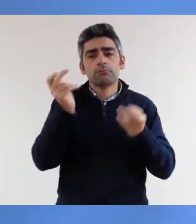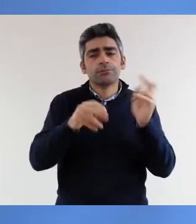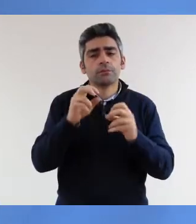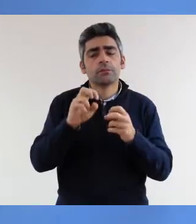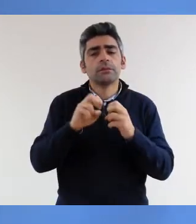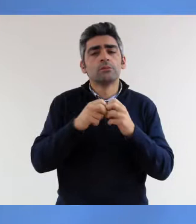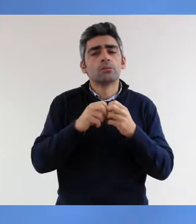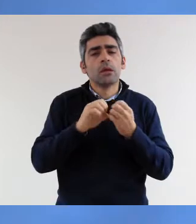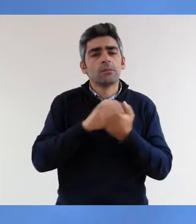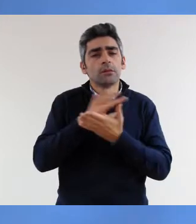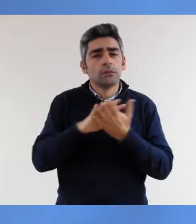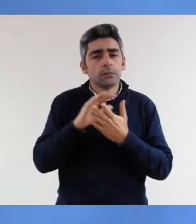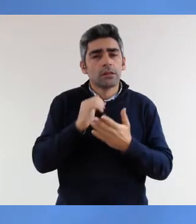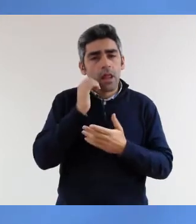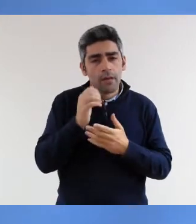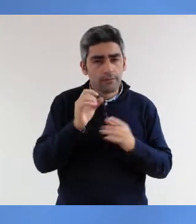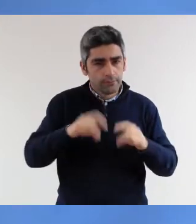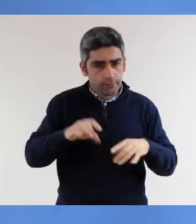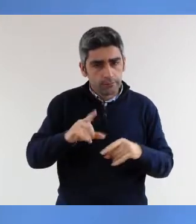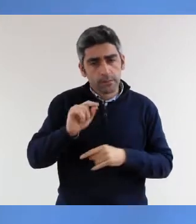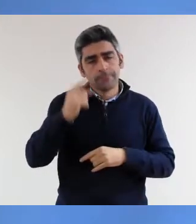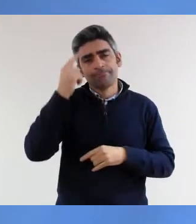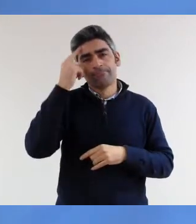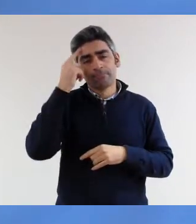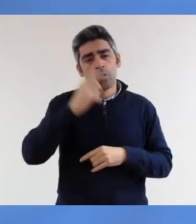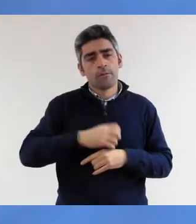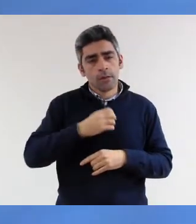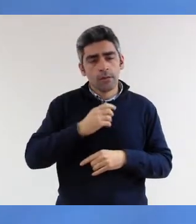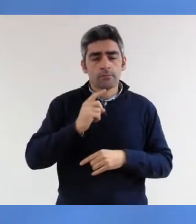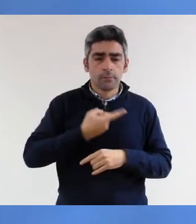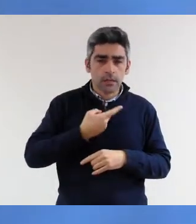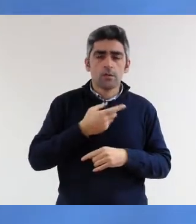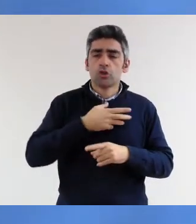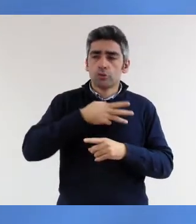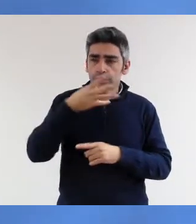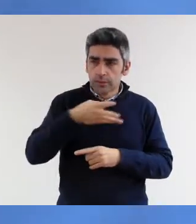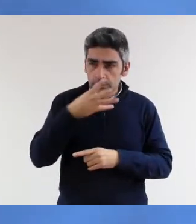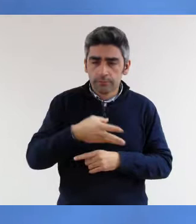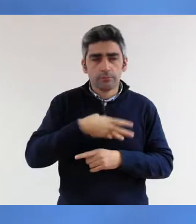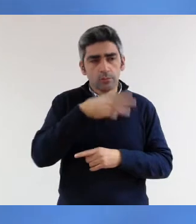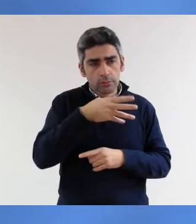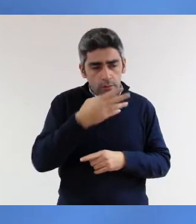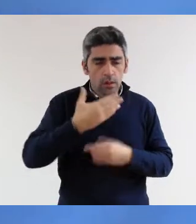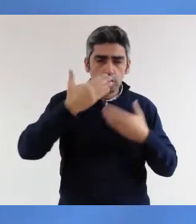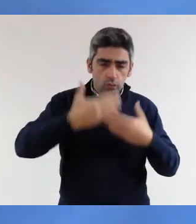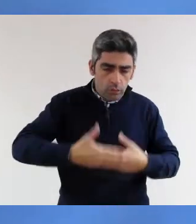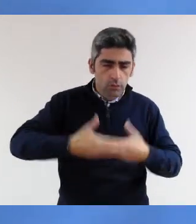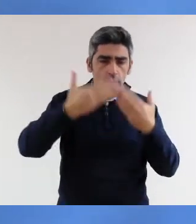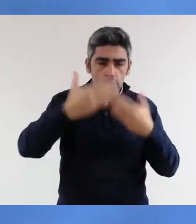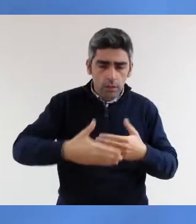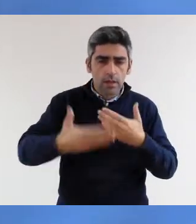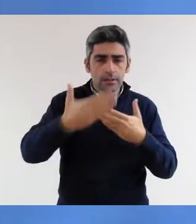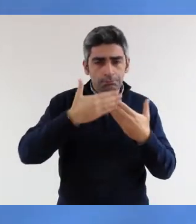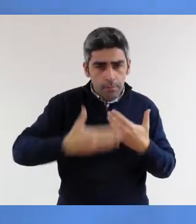e desejo de prevenção situações críticas foi a pensar na confiança que houve explicar